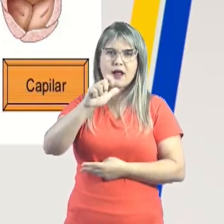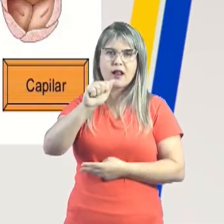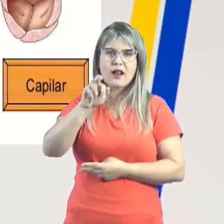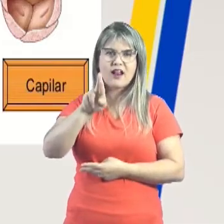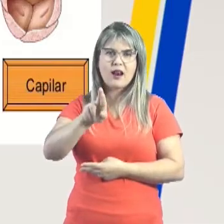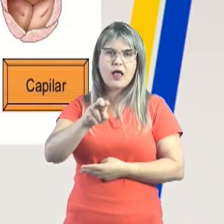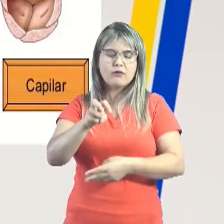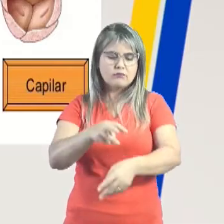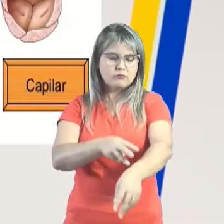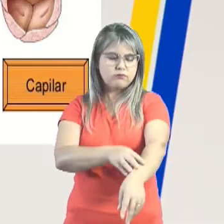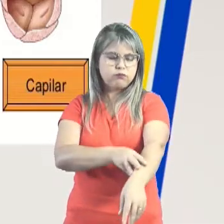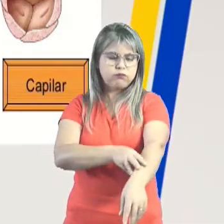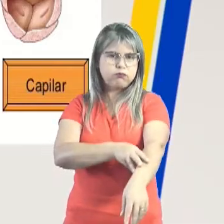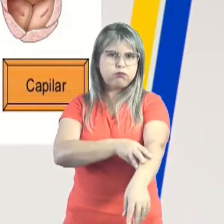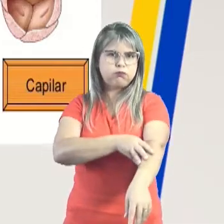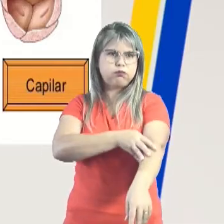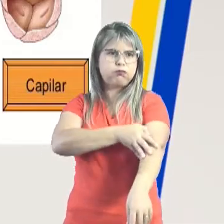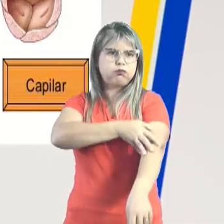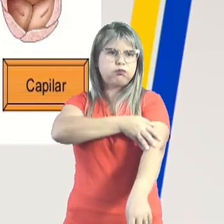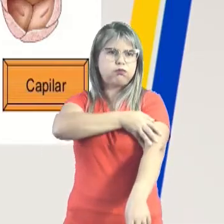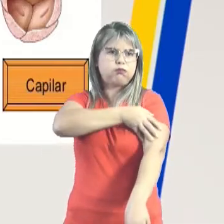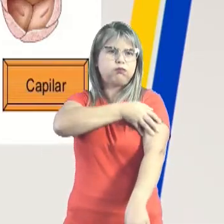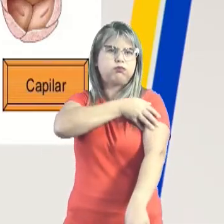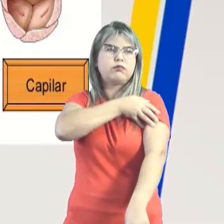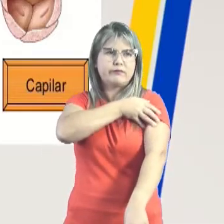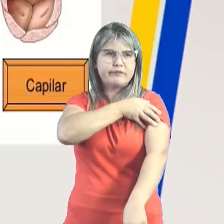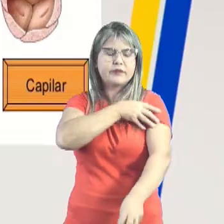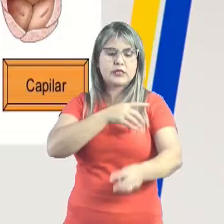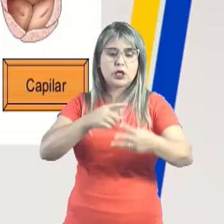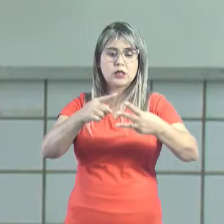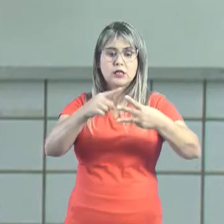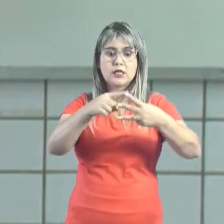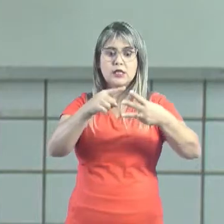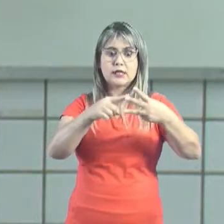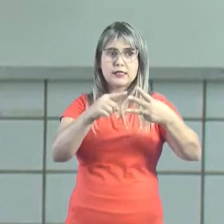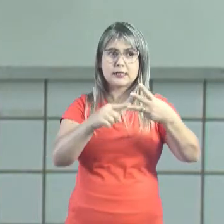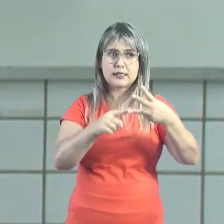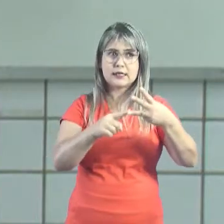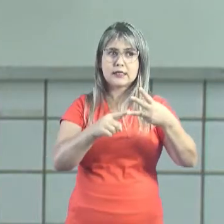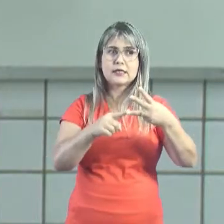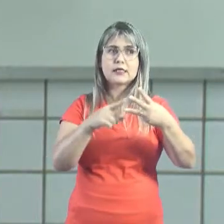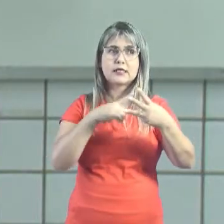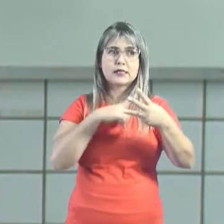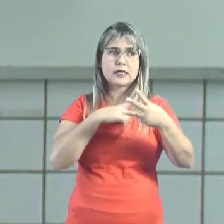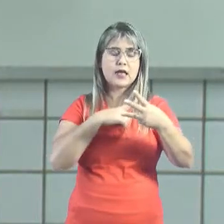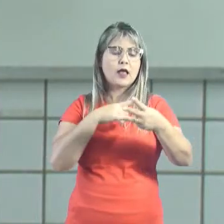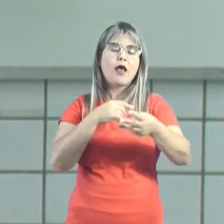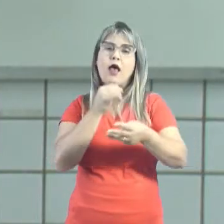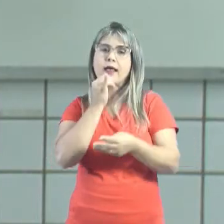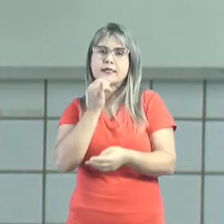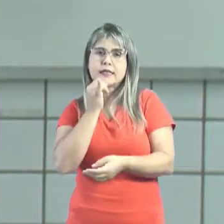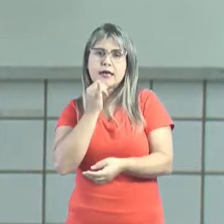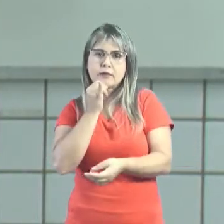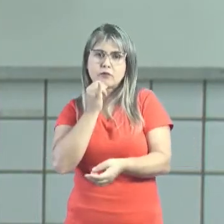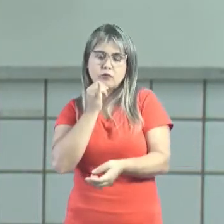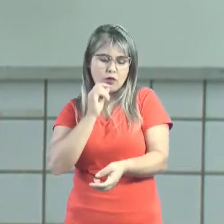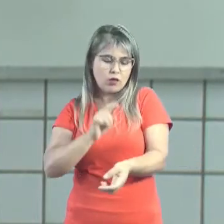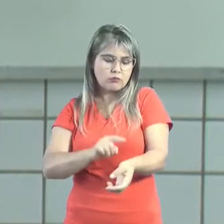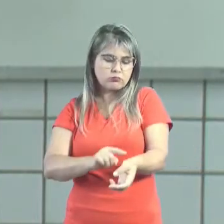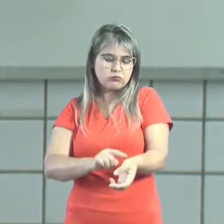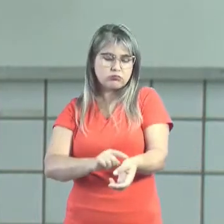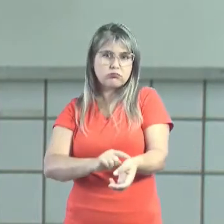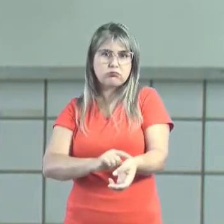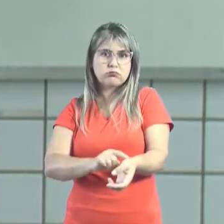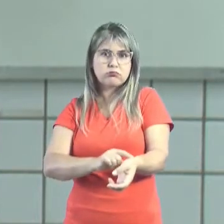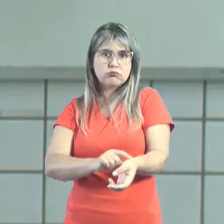o batimento de artérias, por exemplo, essa artéria que fica no pulso, aqui, a artéria radial,